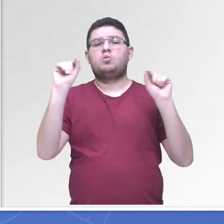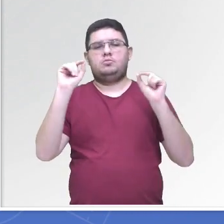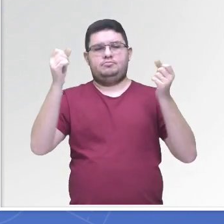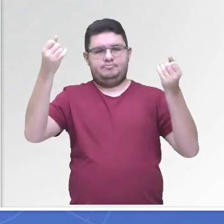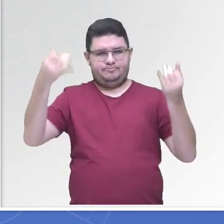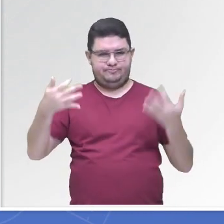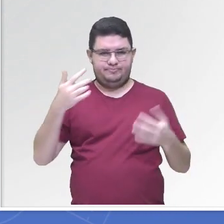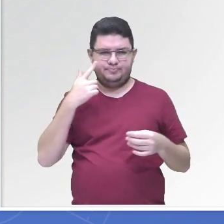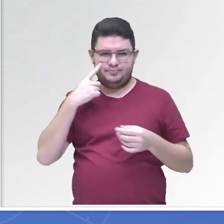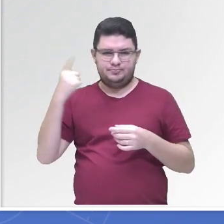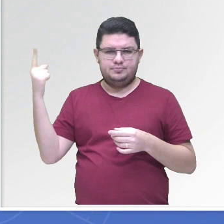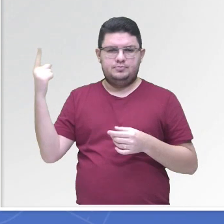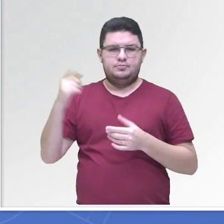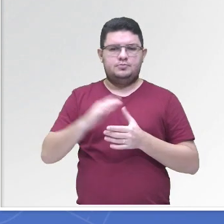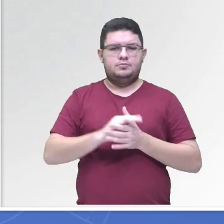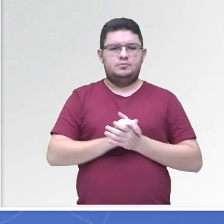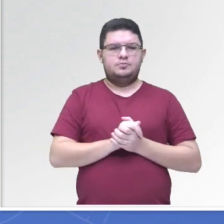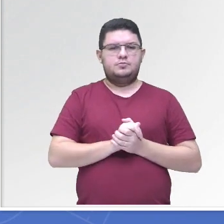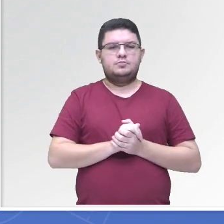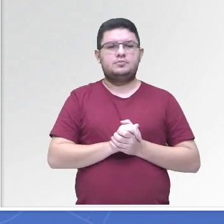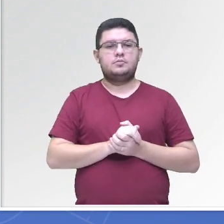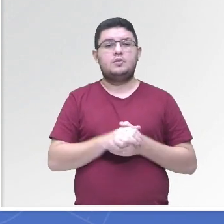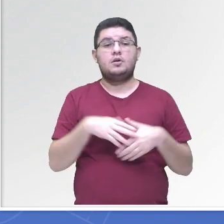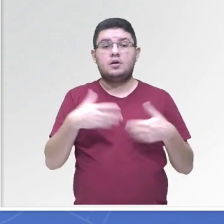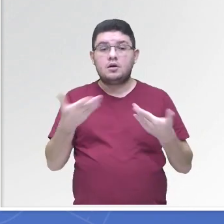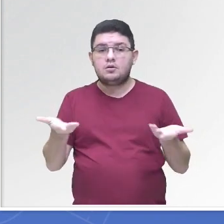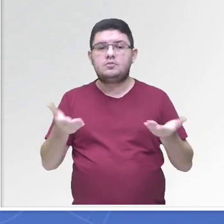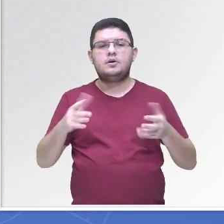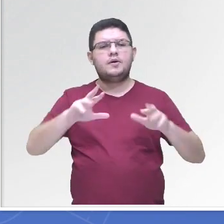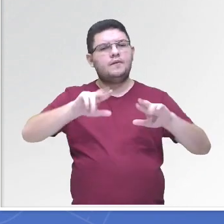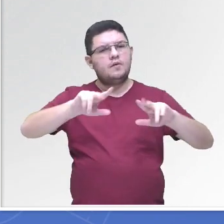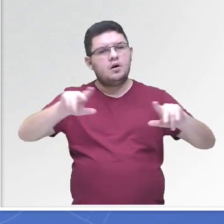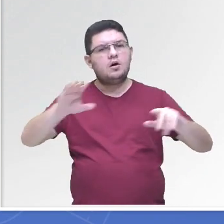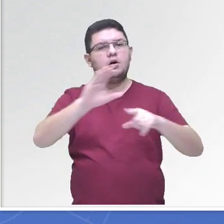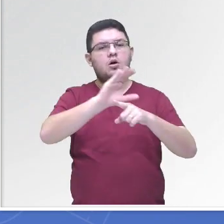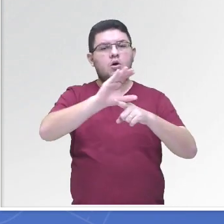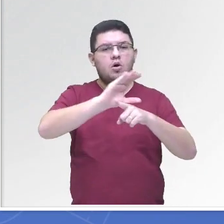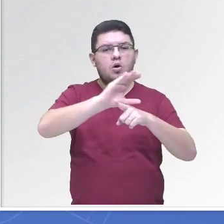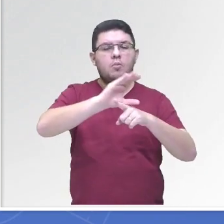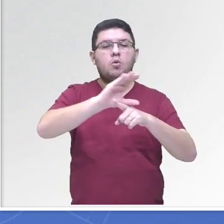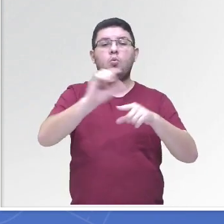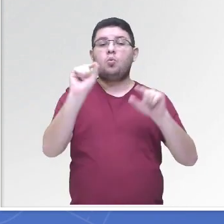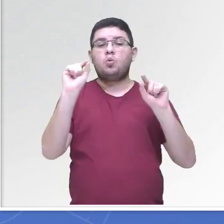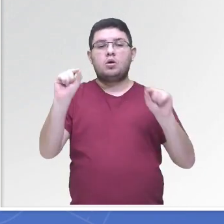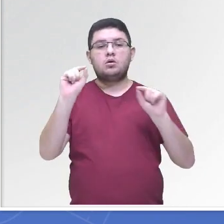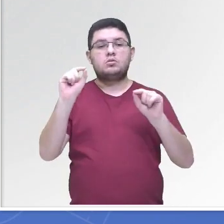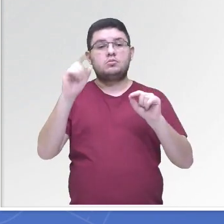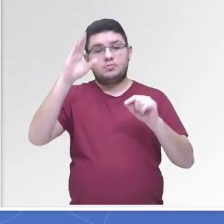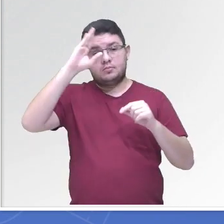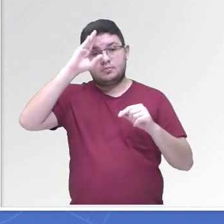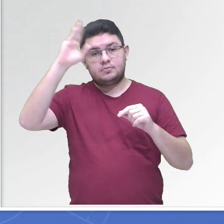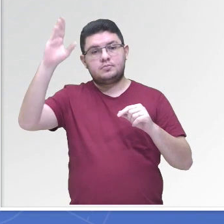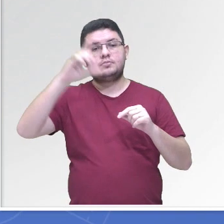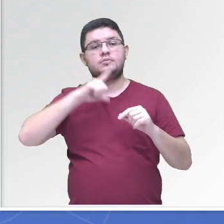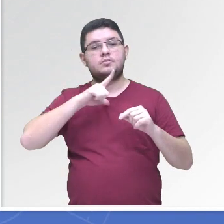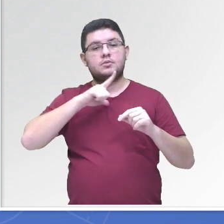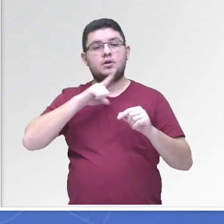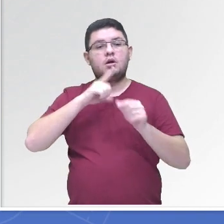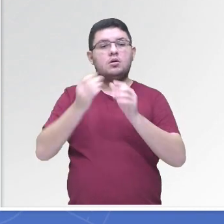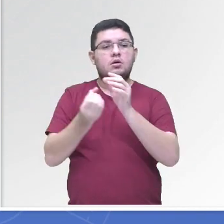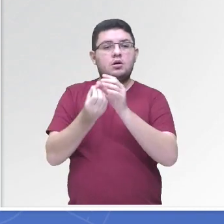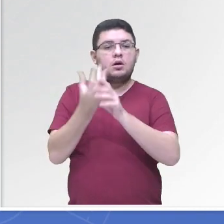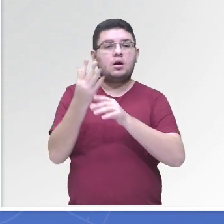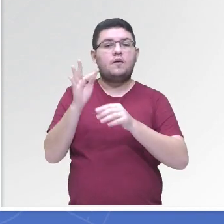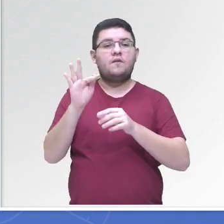só. Então, os compostos de carbono são os principais constituintes dos fármacos, tá?